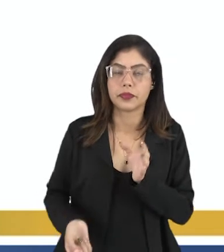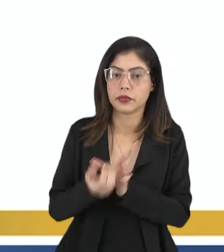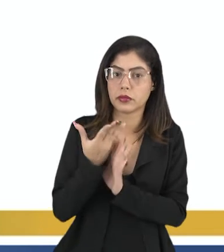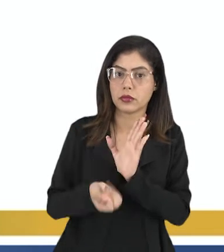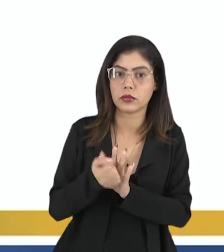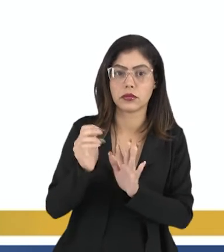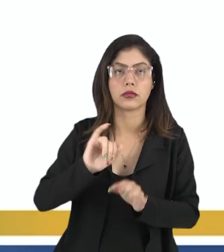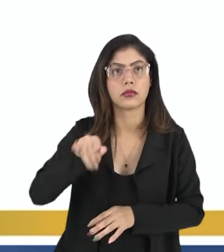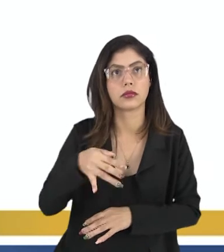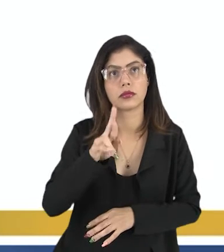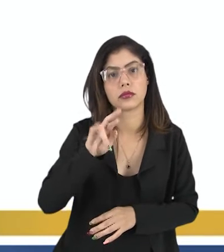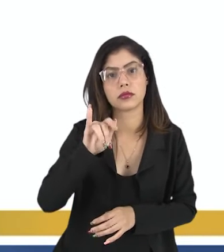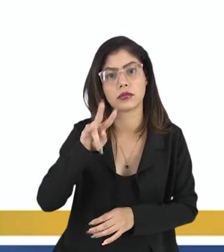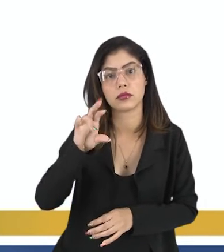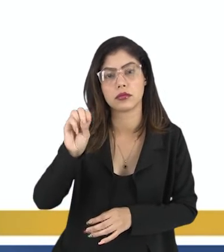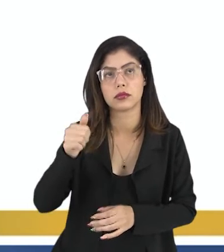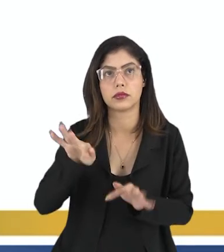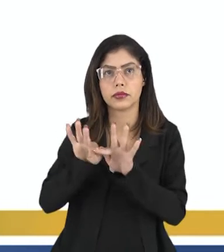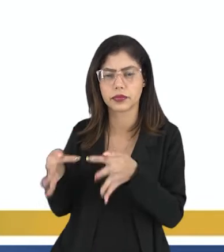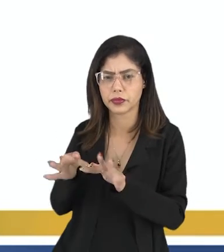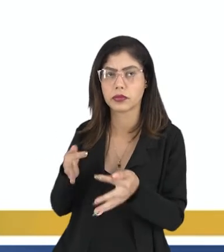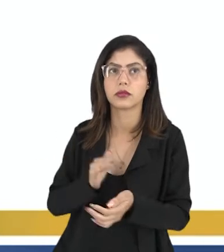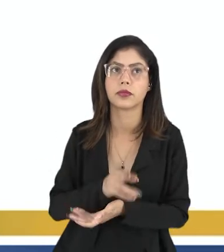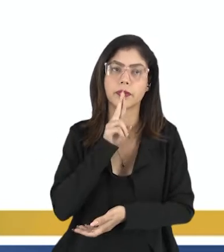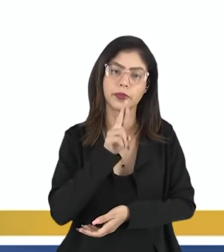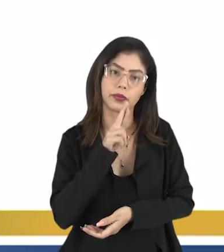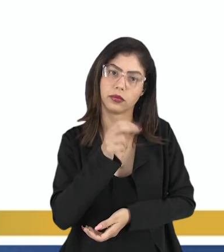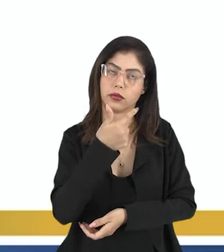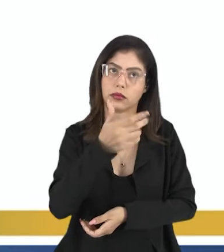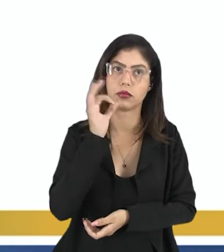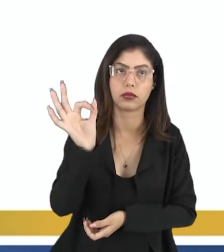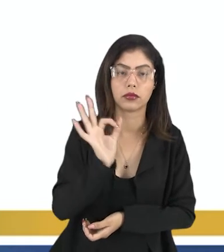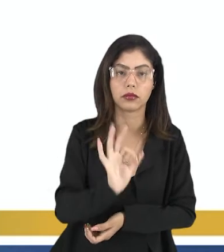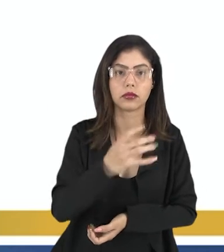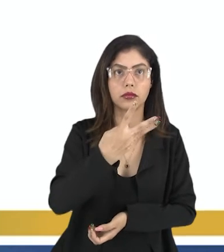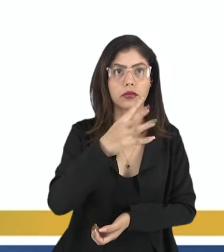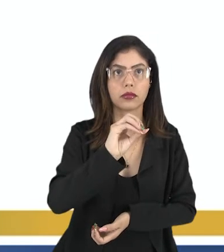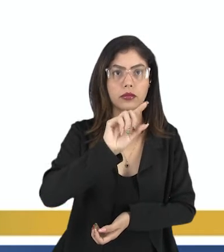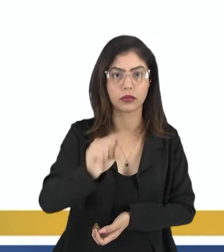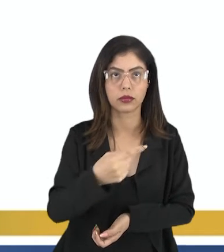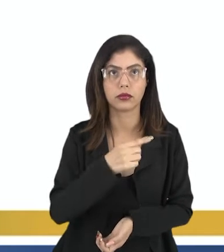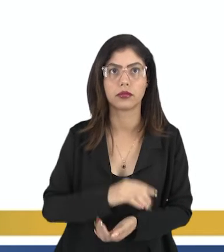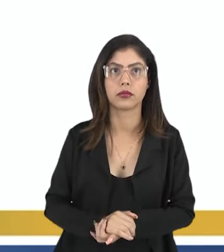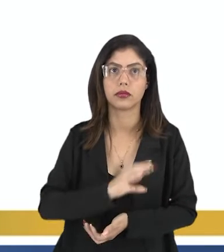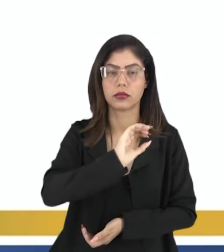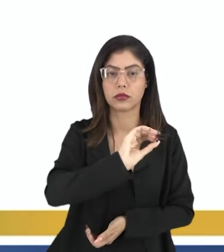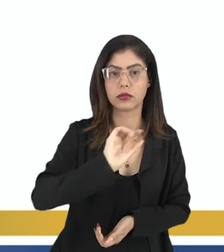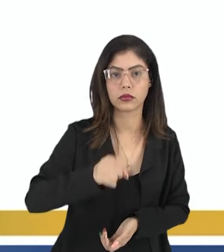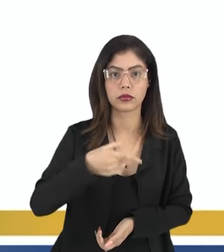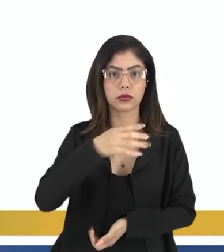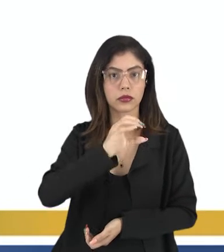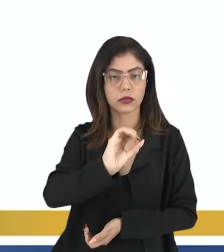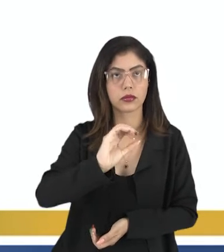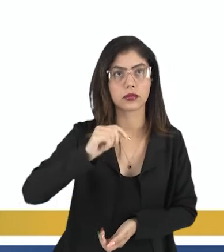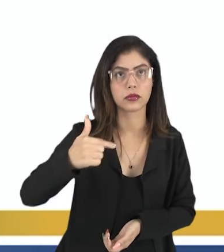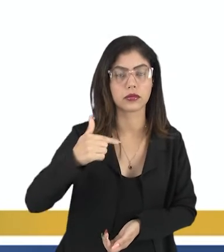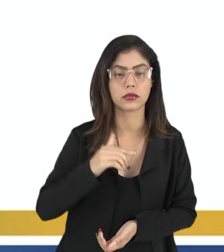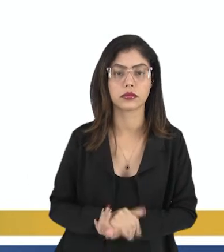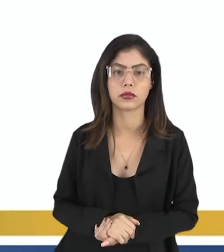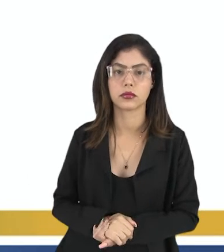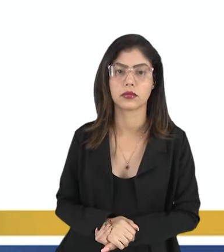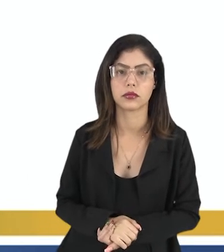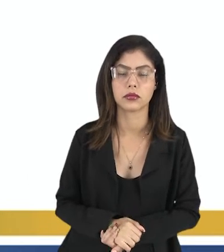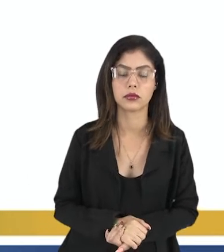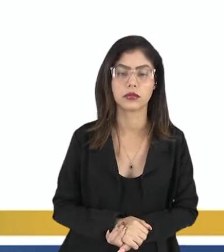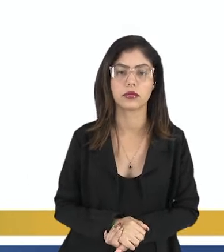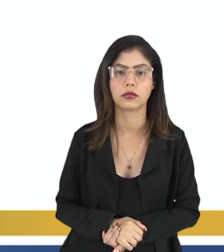juro simples, nós vamos calcular 2% de 40 mil. E aí você